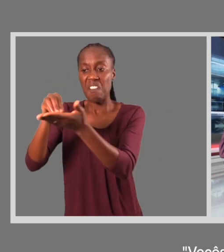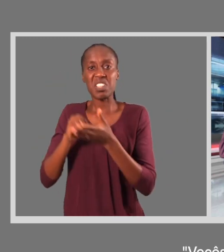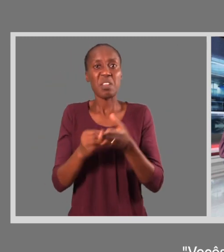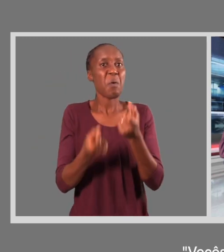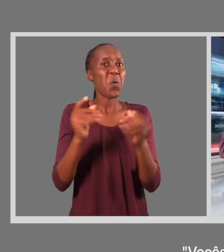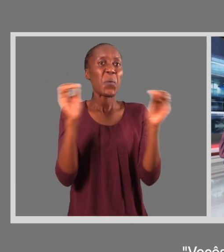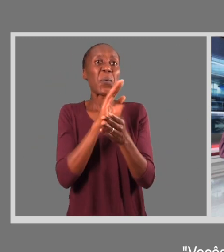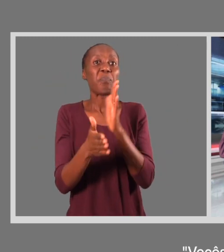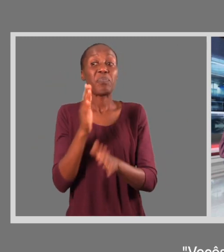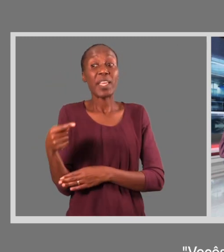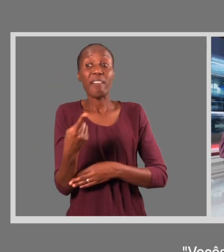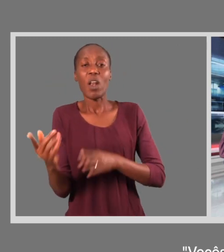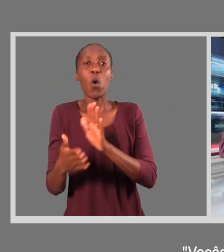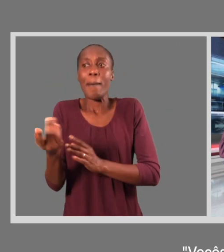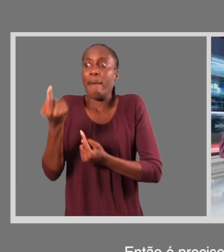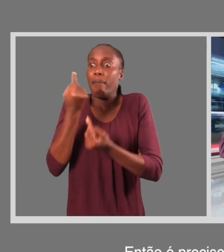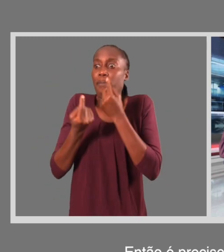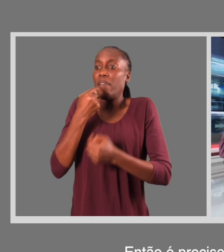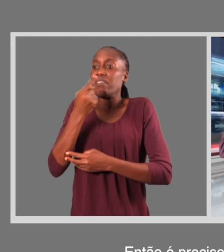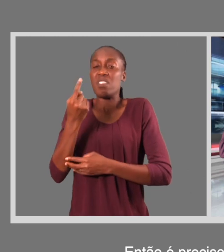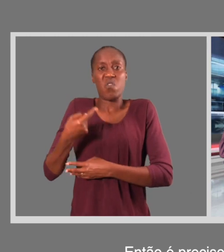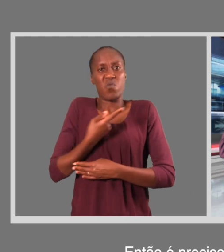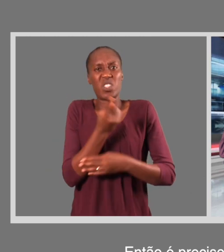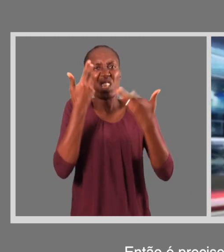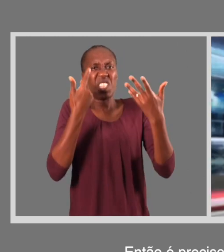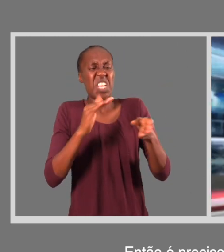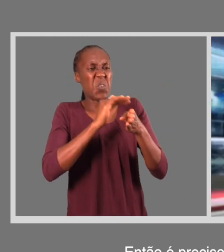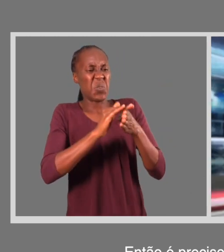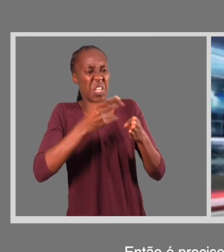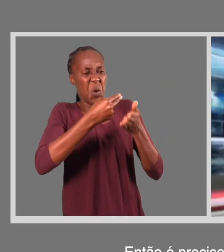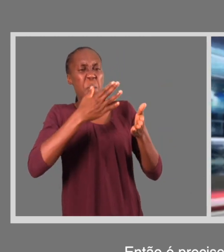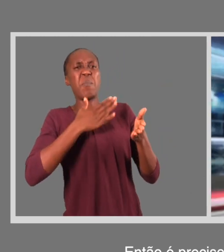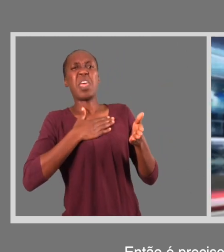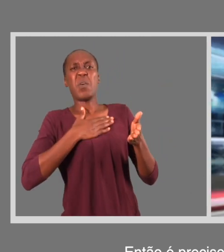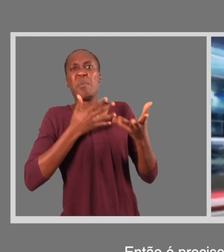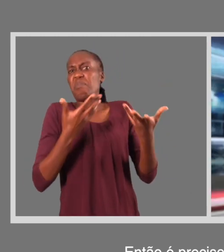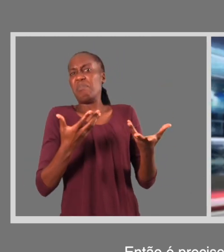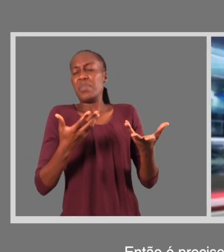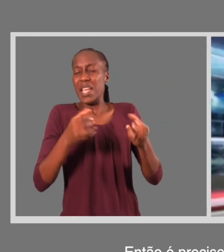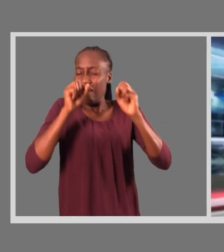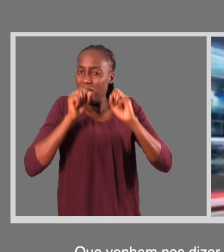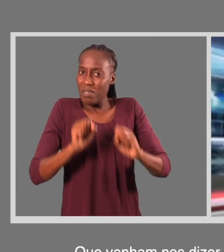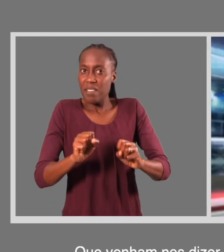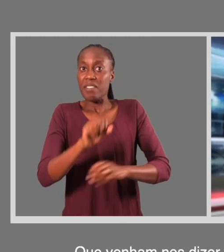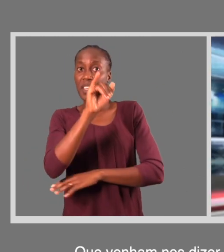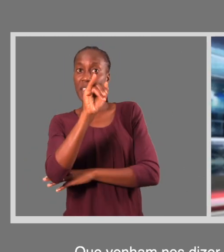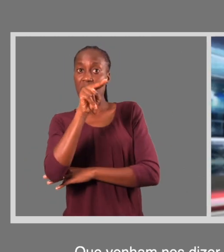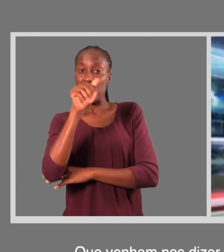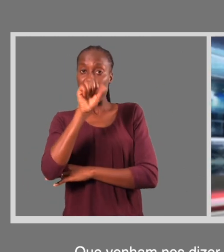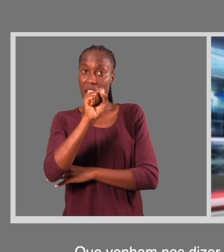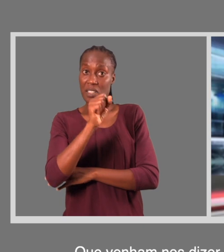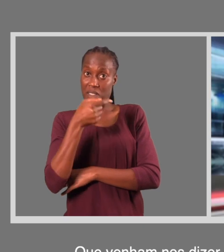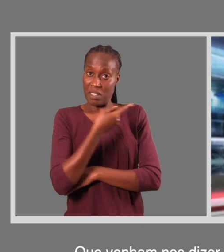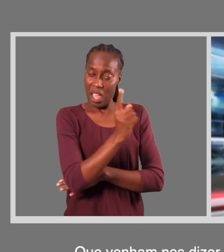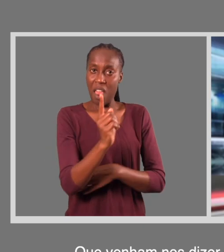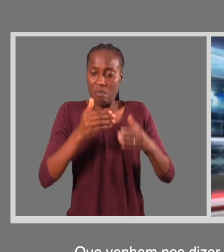a nos ousar, vocês levaram os nossos nomes, então é preciso que haja uma comunicação aberta com o próprio INAS, que venha nos dizer,